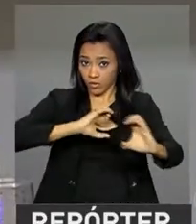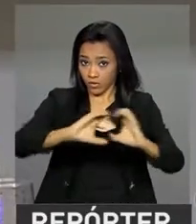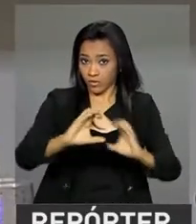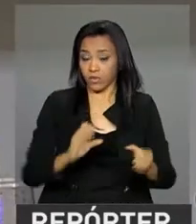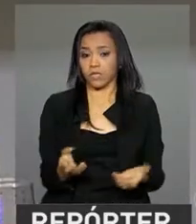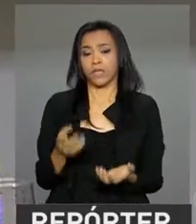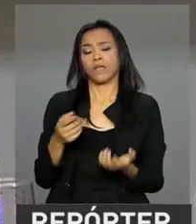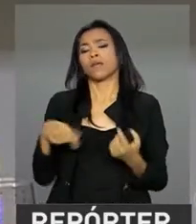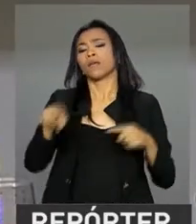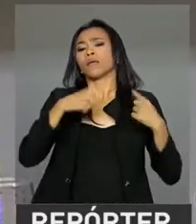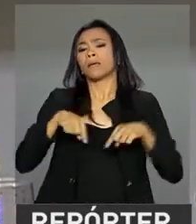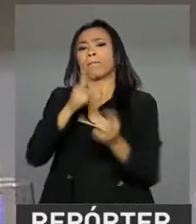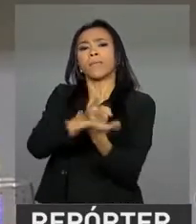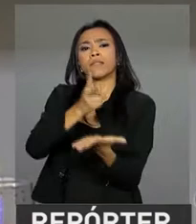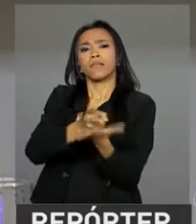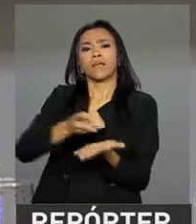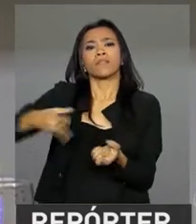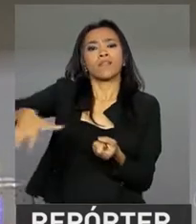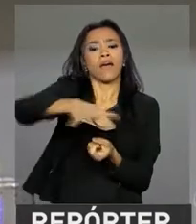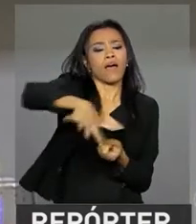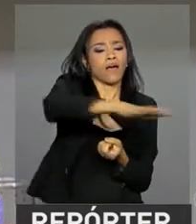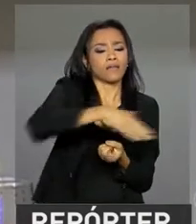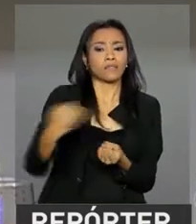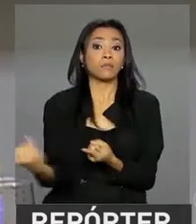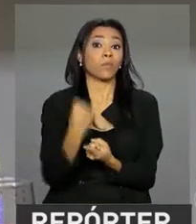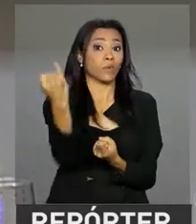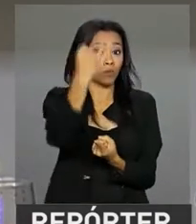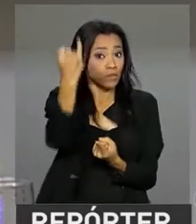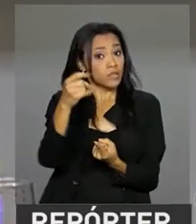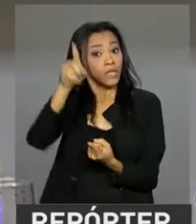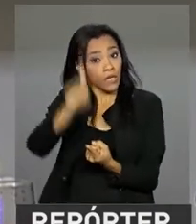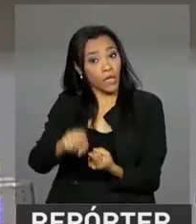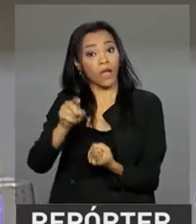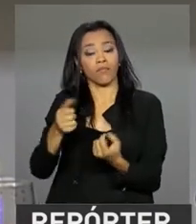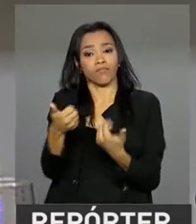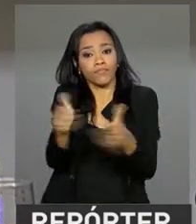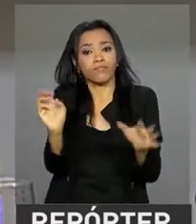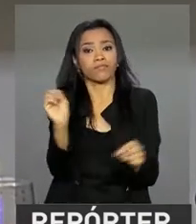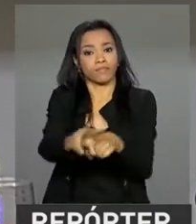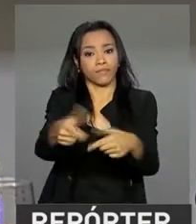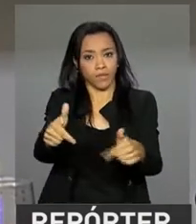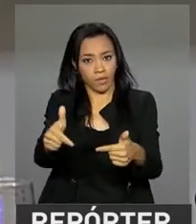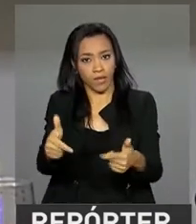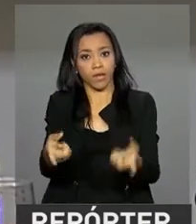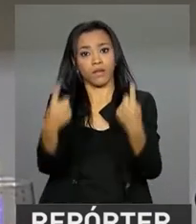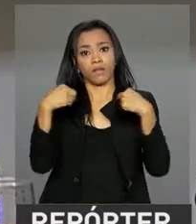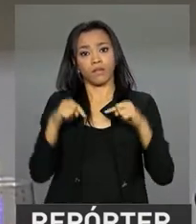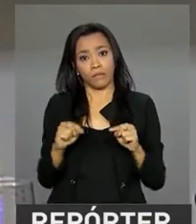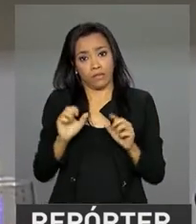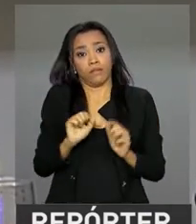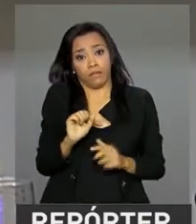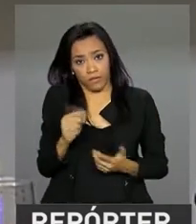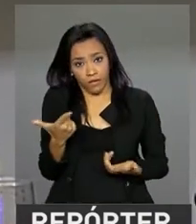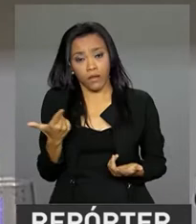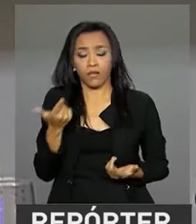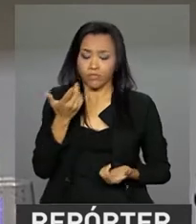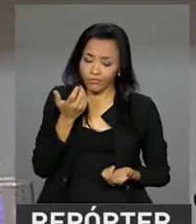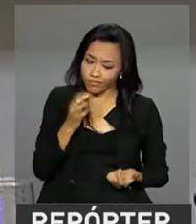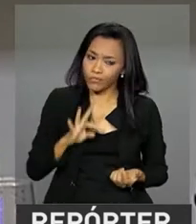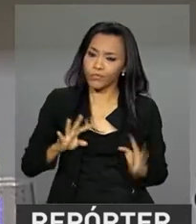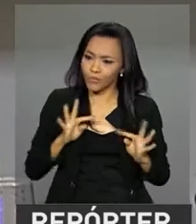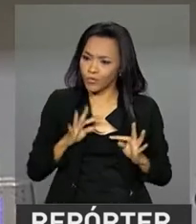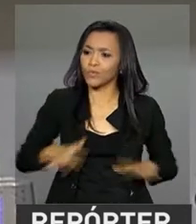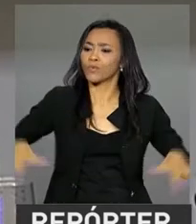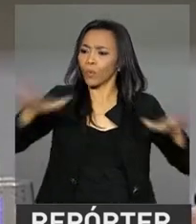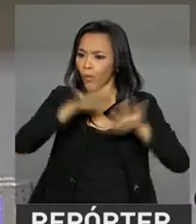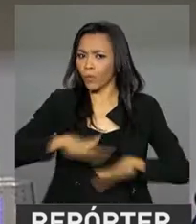setores importantes de geração de emprego e claramente todos aqui compreendem